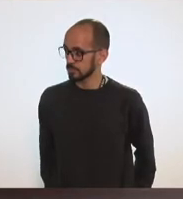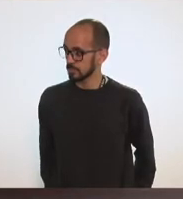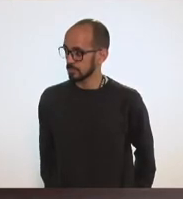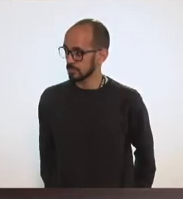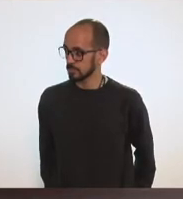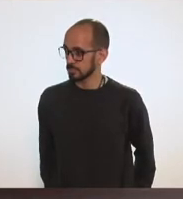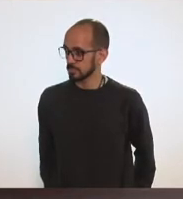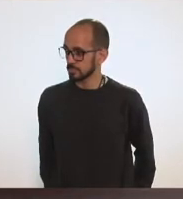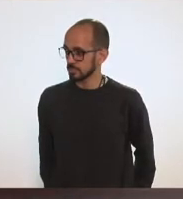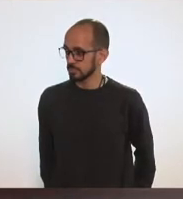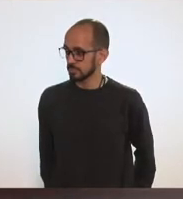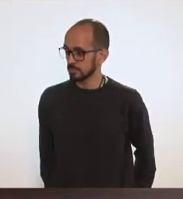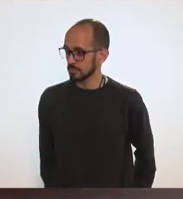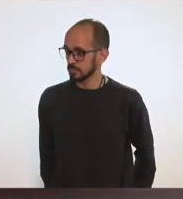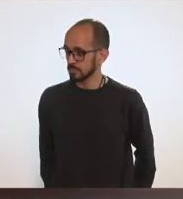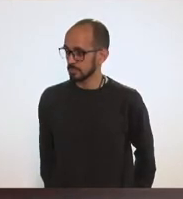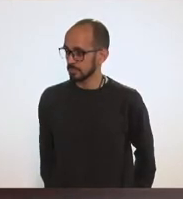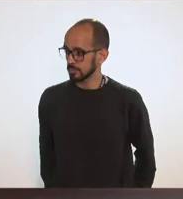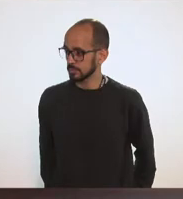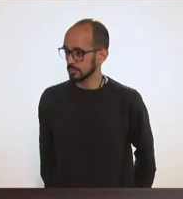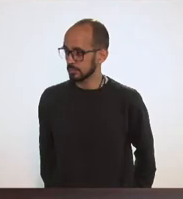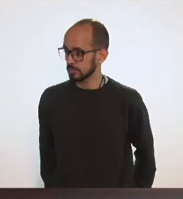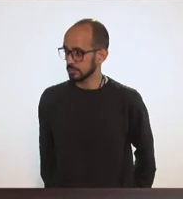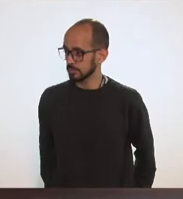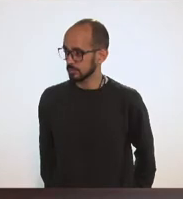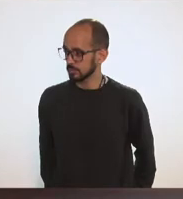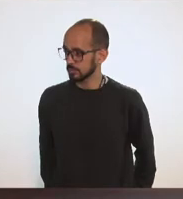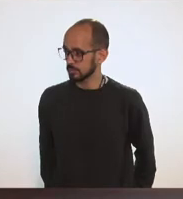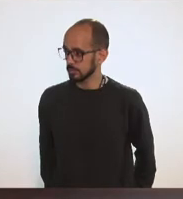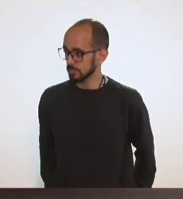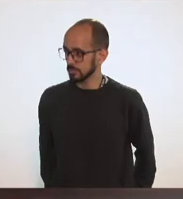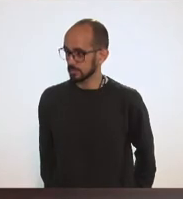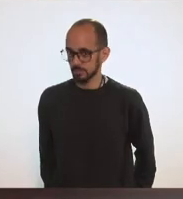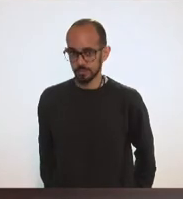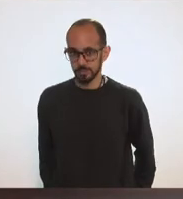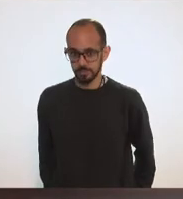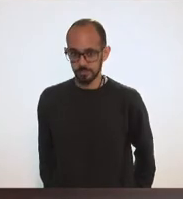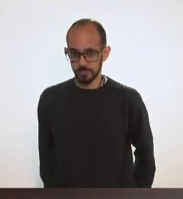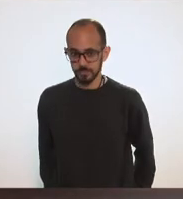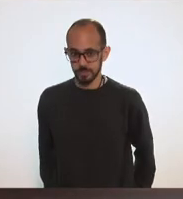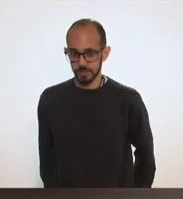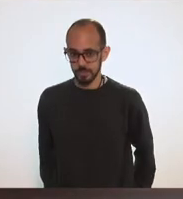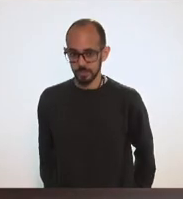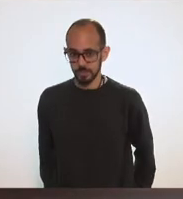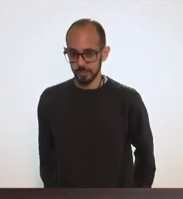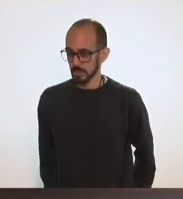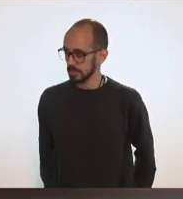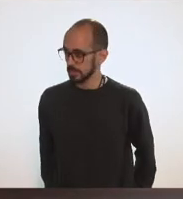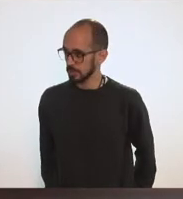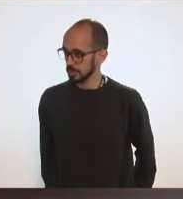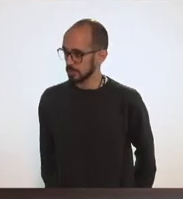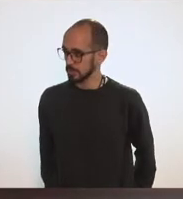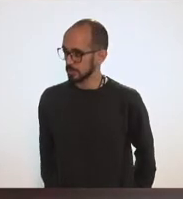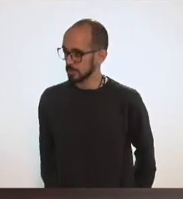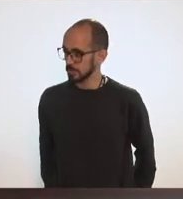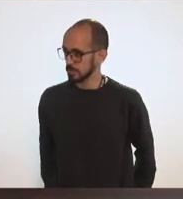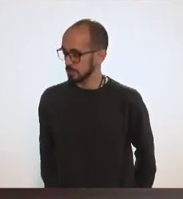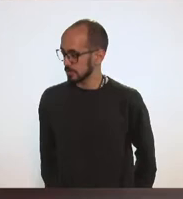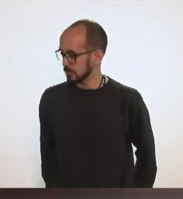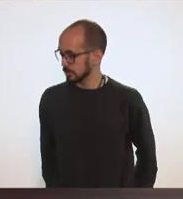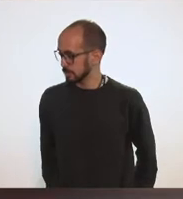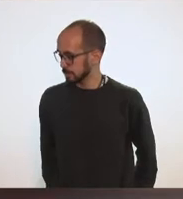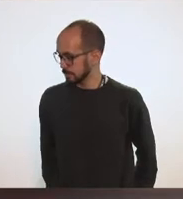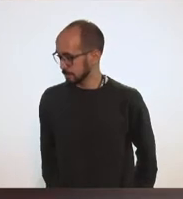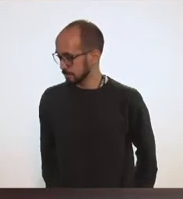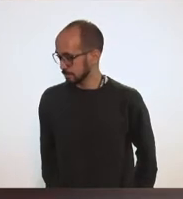conseguir retirá-las. Né? Então, essa é a minha única divergência com relação a